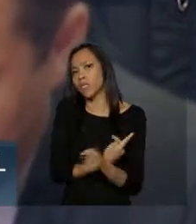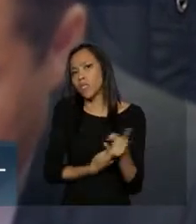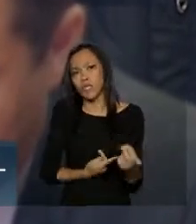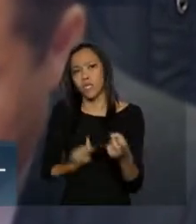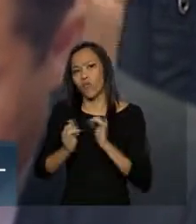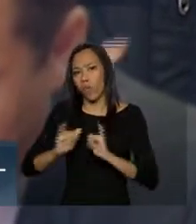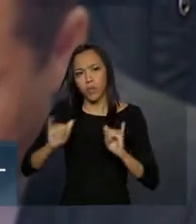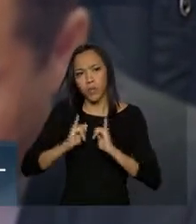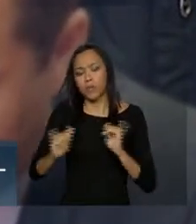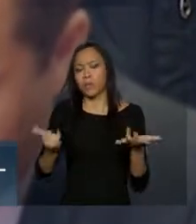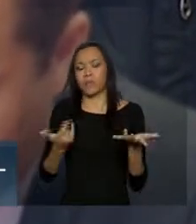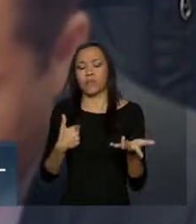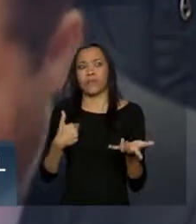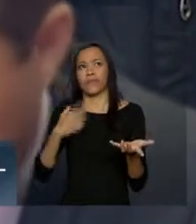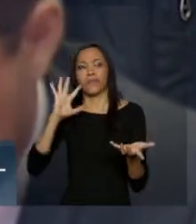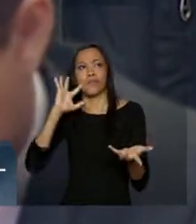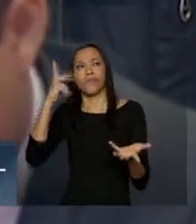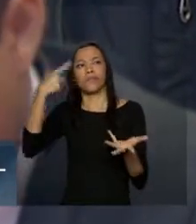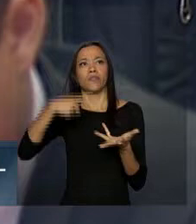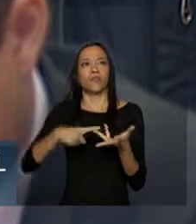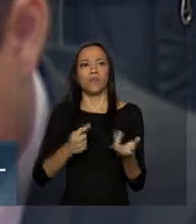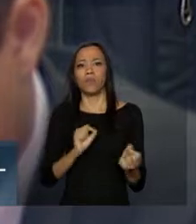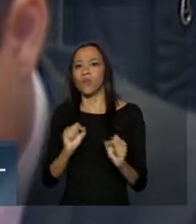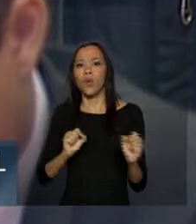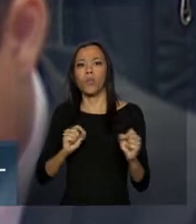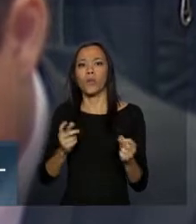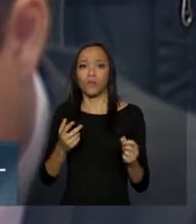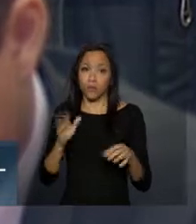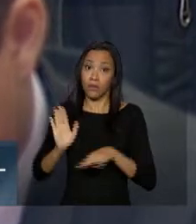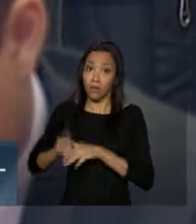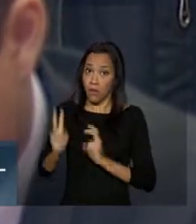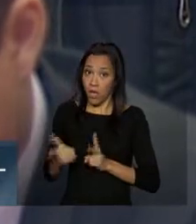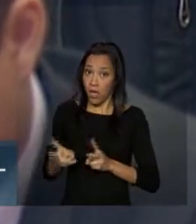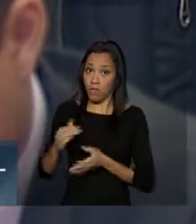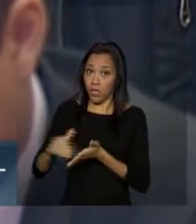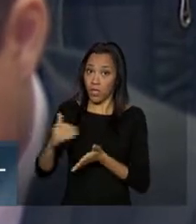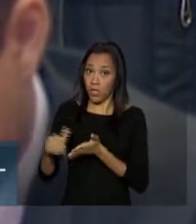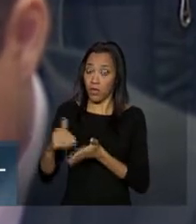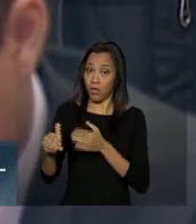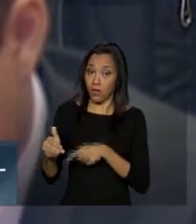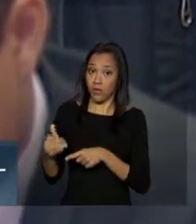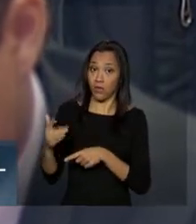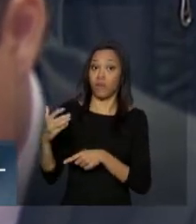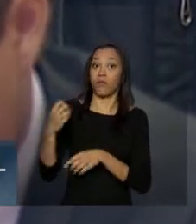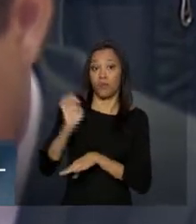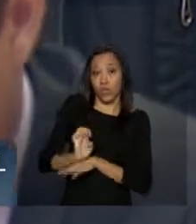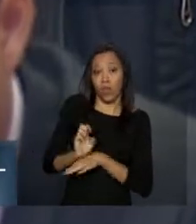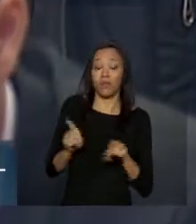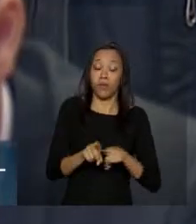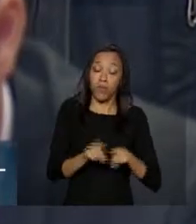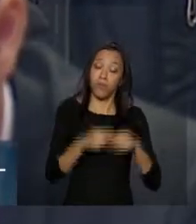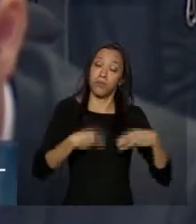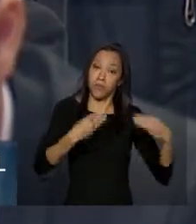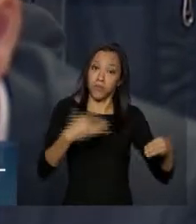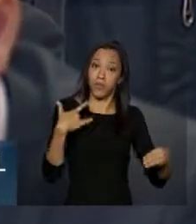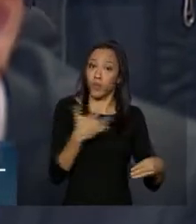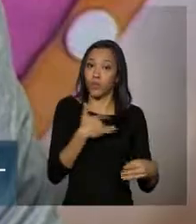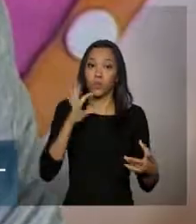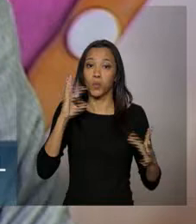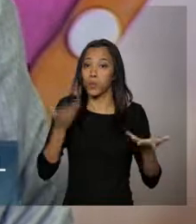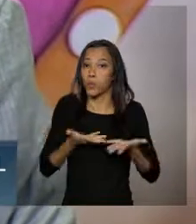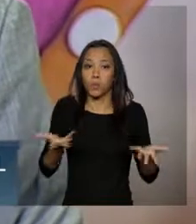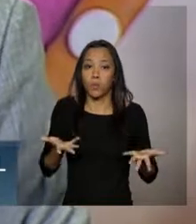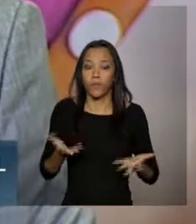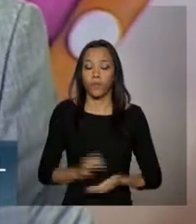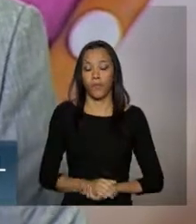de decisões ou providências, tanto da Secretaria do Estado quanto do Ministério da Saúde. Obrigada. Muito